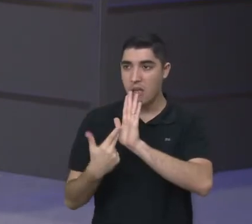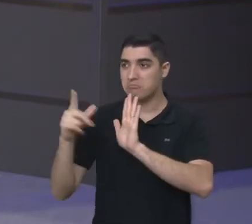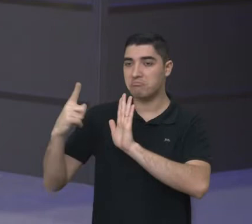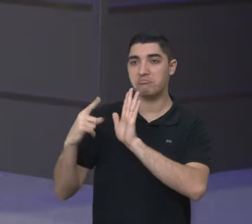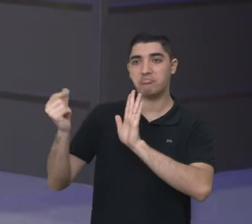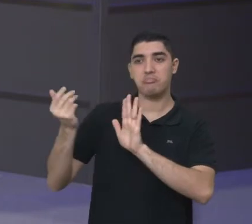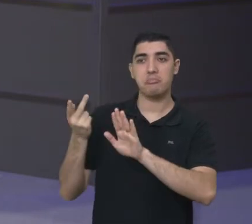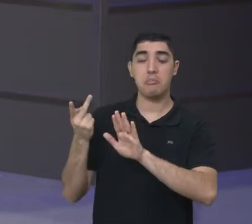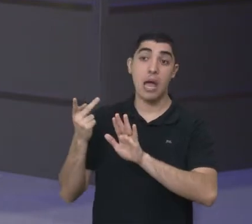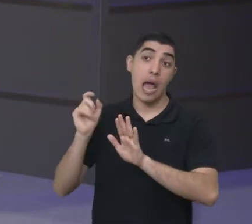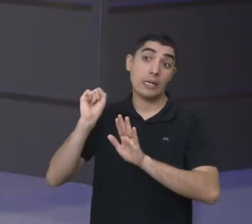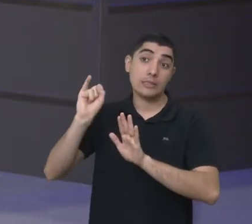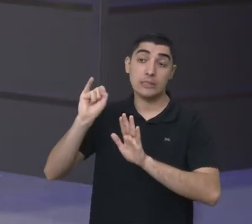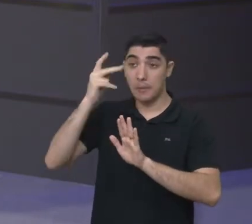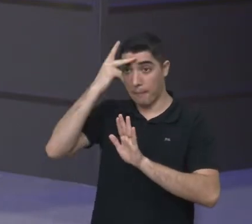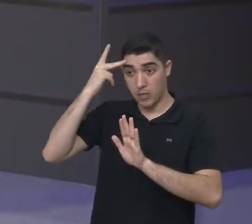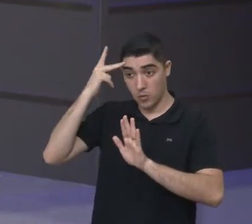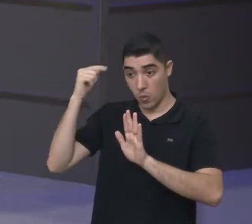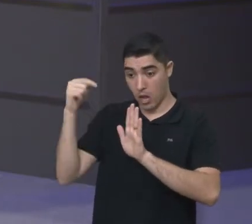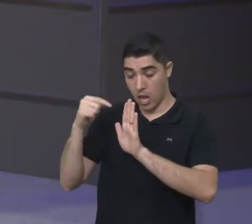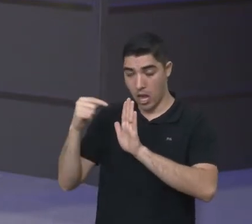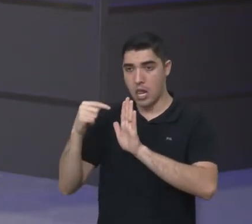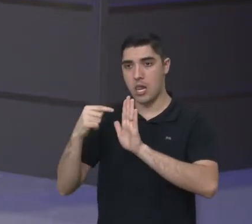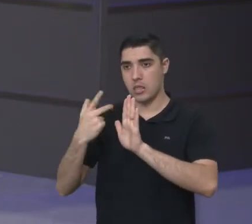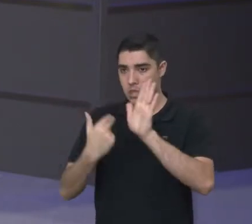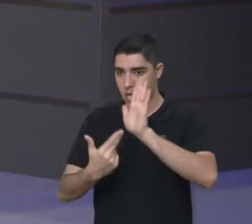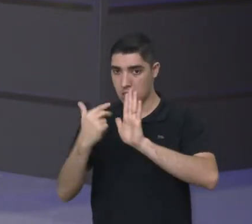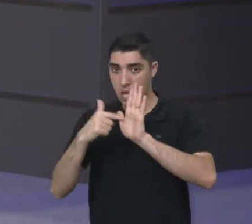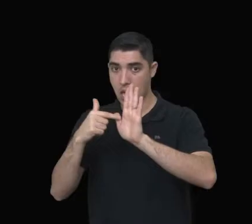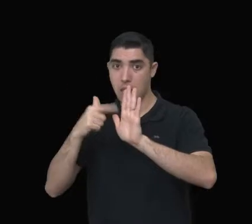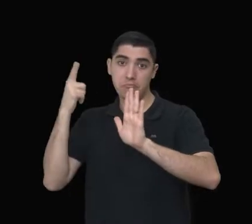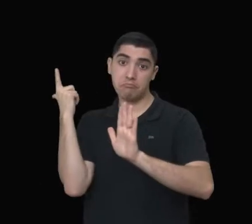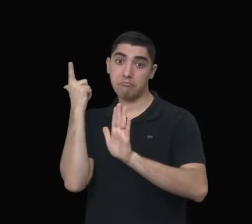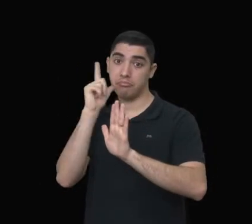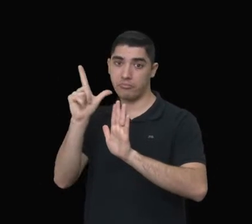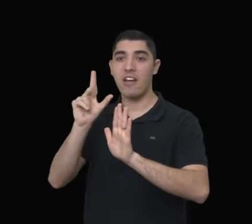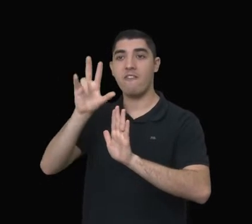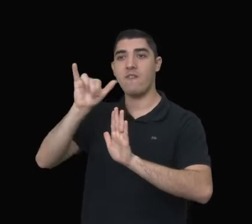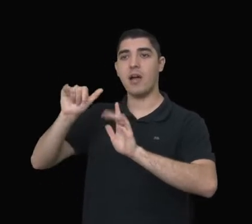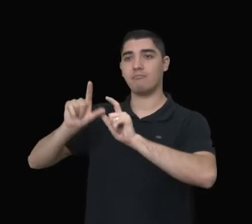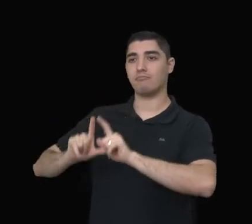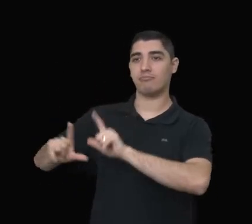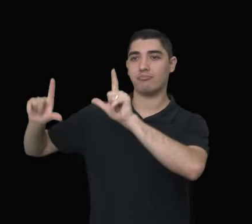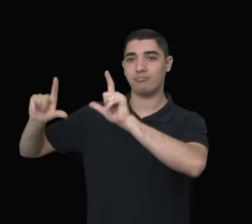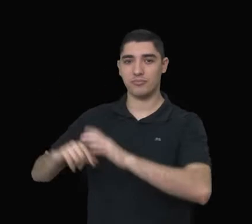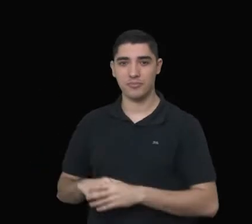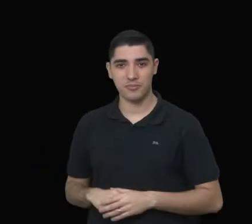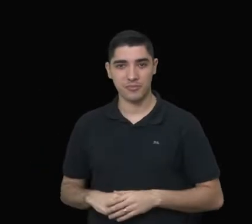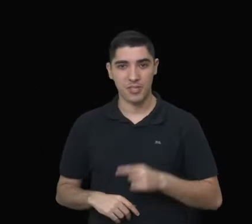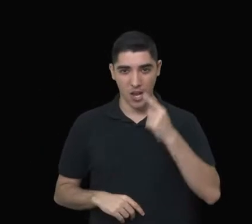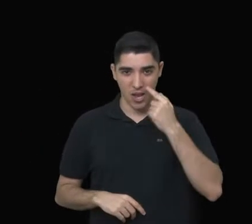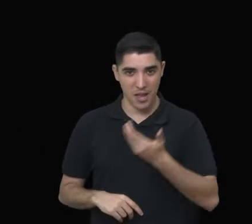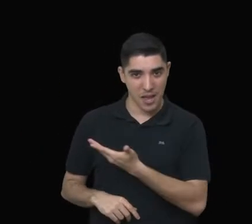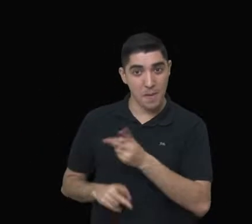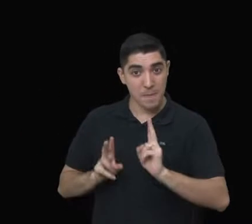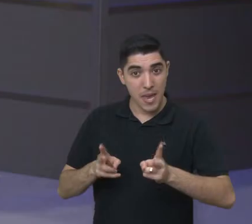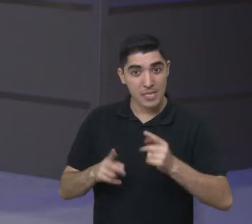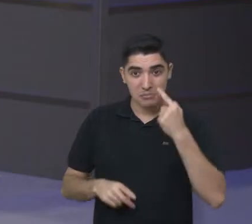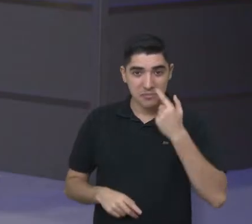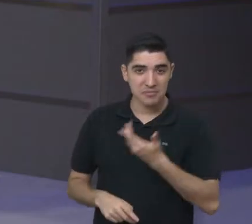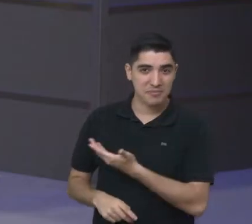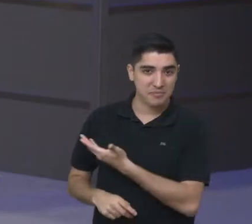E quem ganhasse, né, ia ter o teu mural lá, tua arte. É esse daqui? É o mesmo quadro, né? É esse